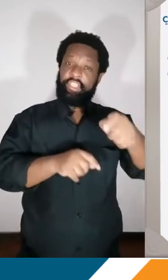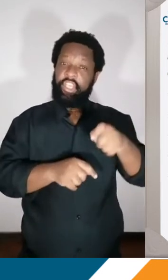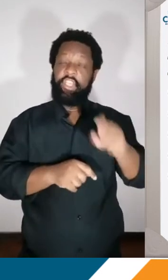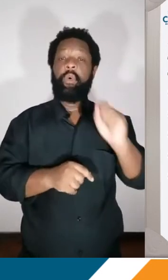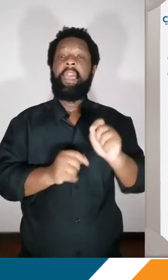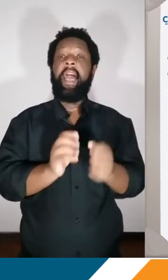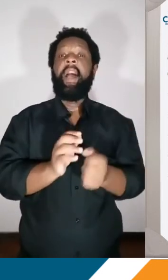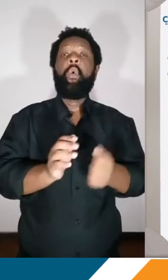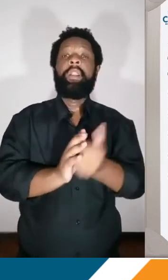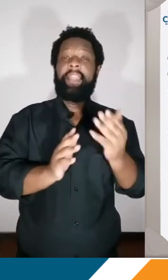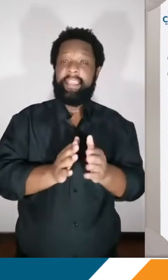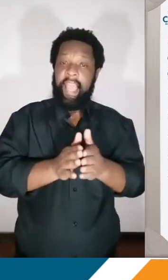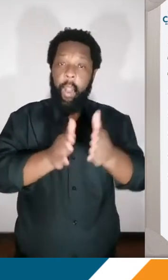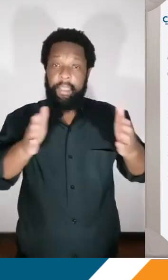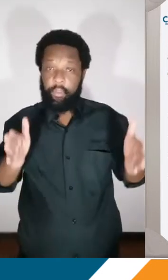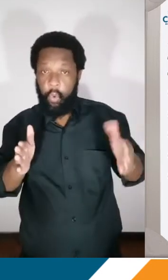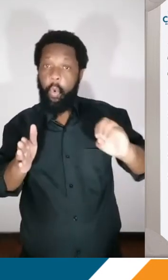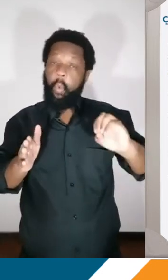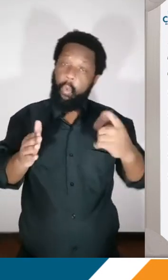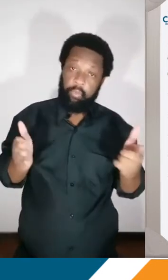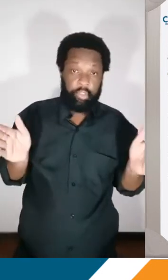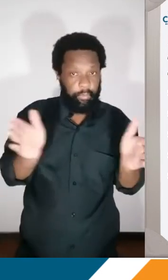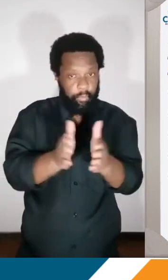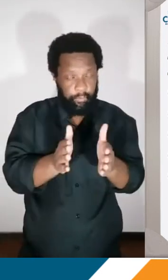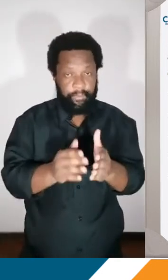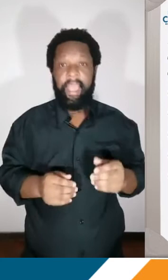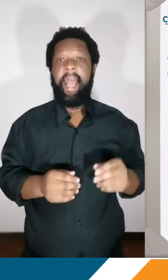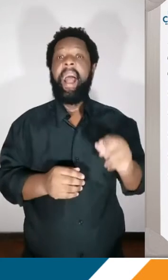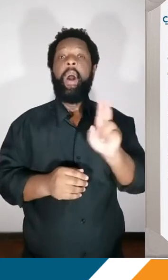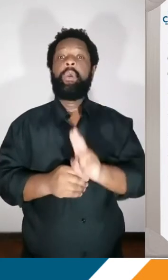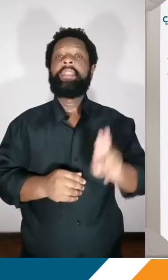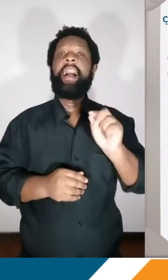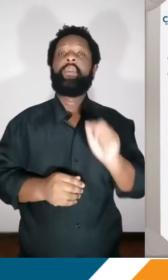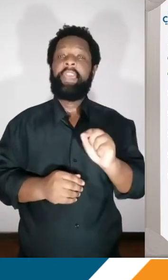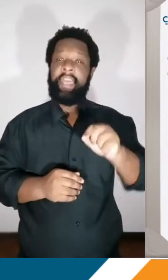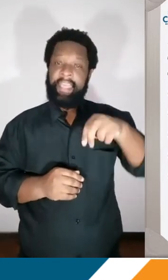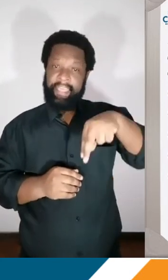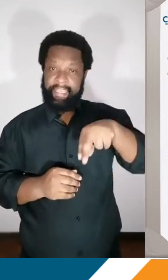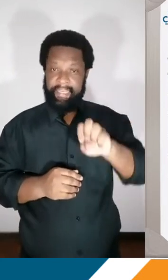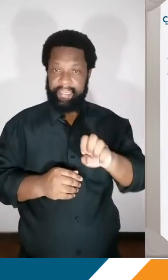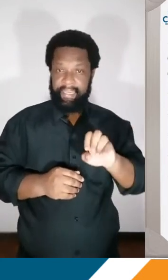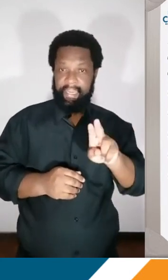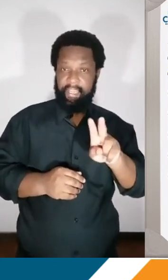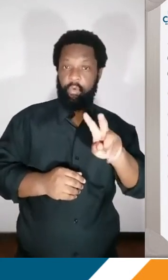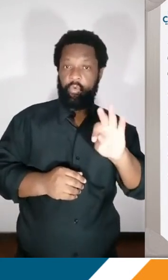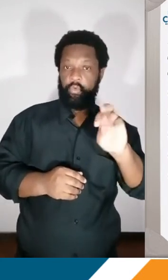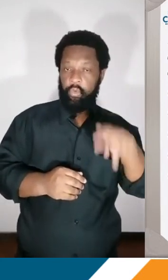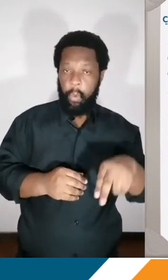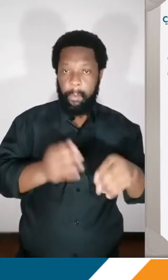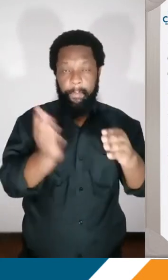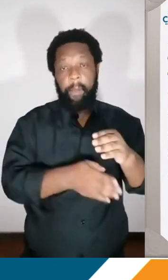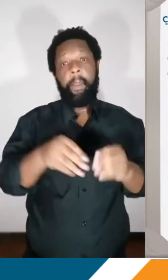aumentou ou diminuiu. A nossa unidade de constante elástica é Newton por metro. Então, aqui, ó, esse